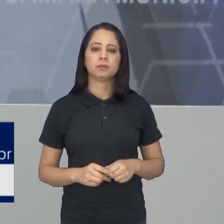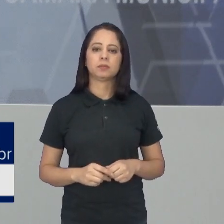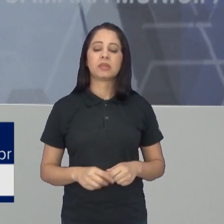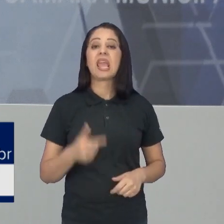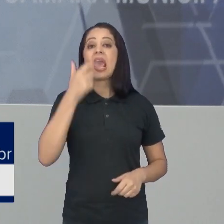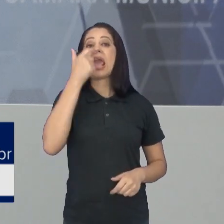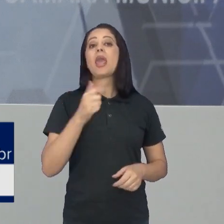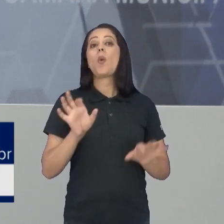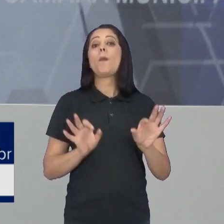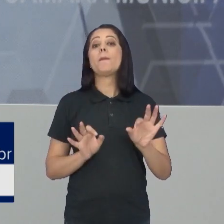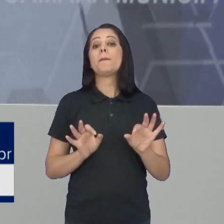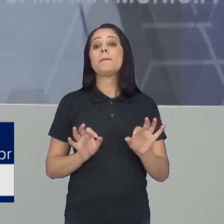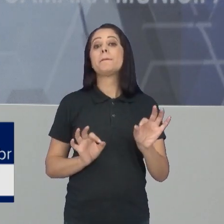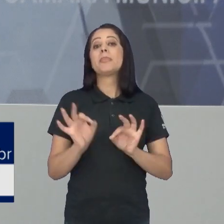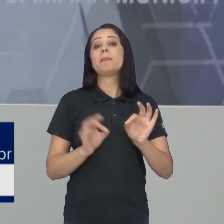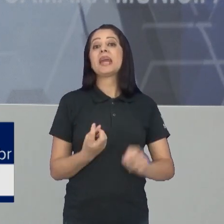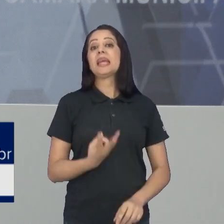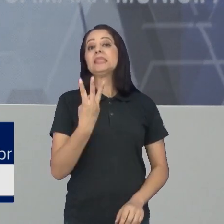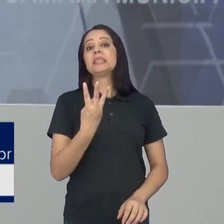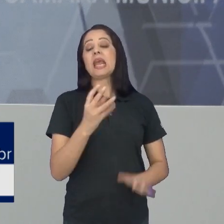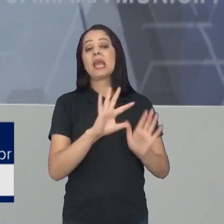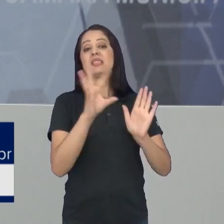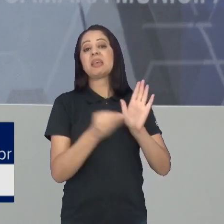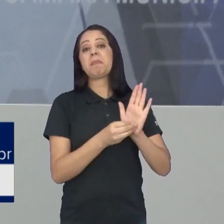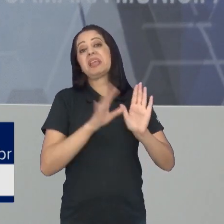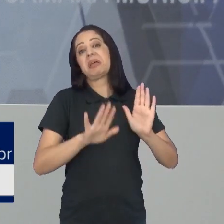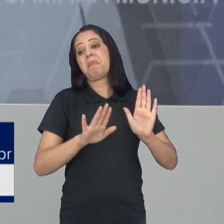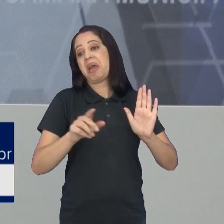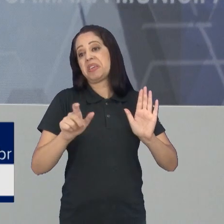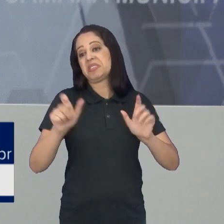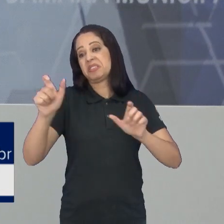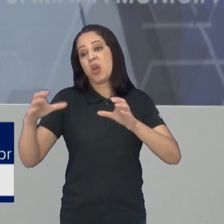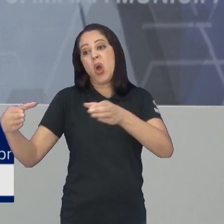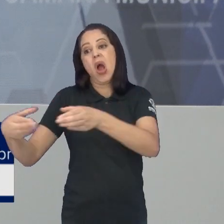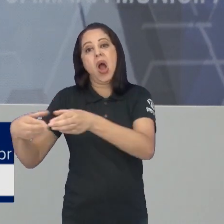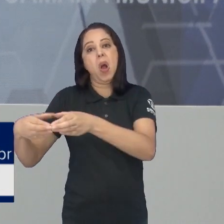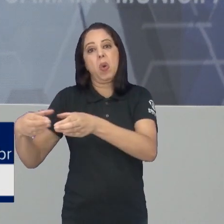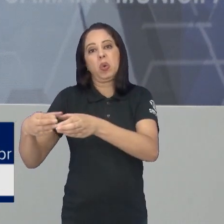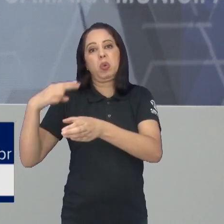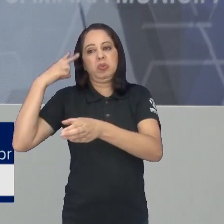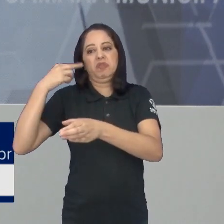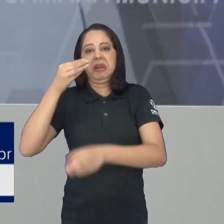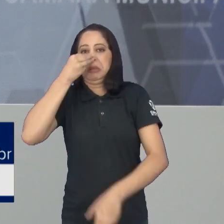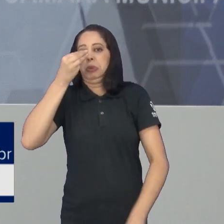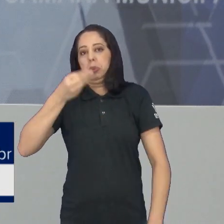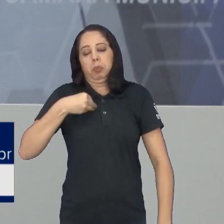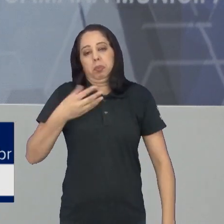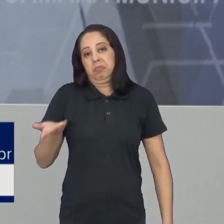duas emendas, aliás, três emendas que foram rejeitadas pela Comissão de Planejamento.